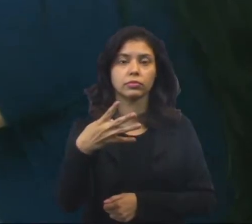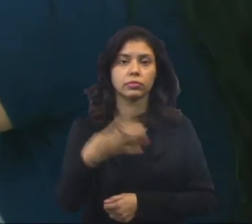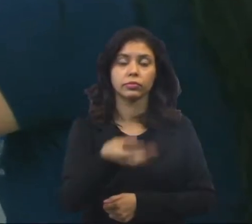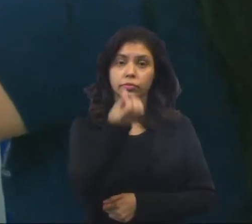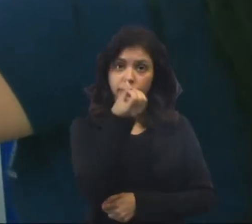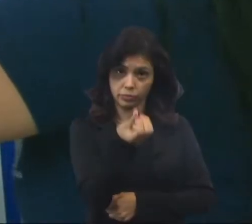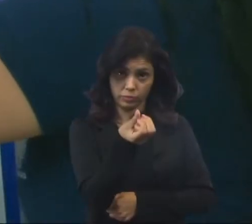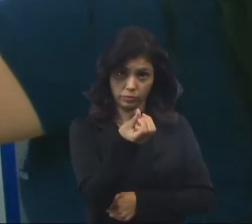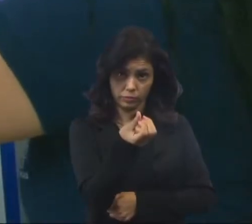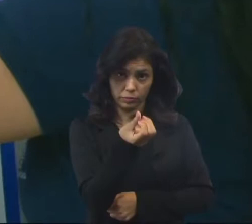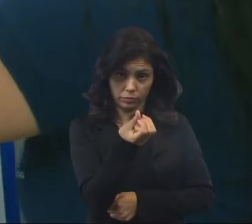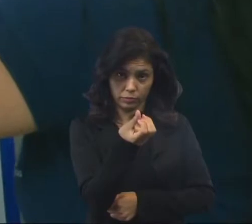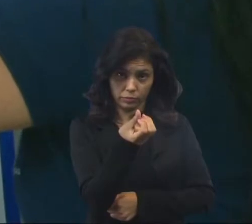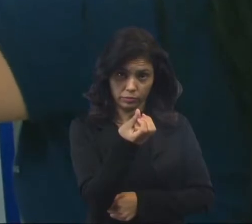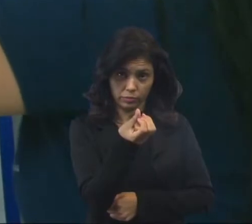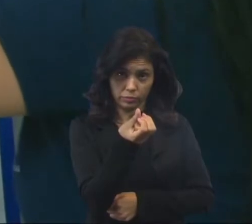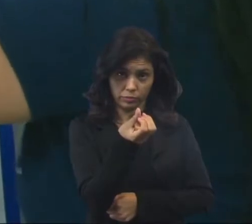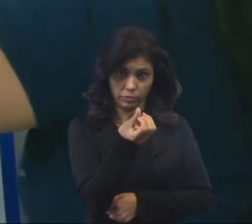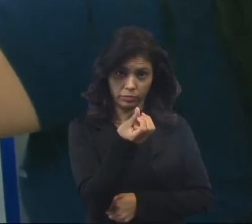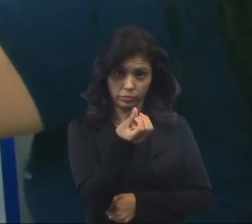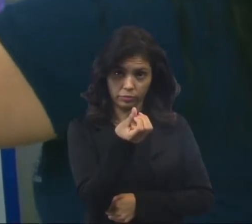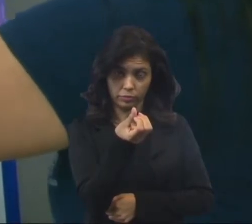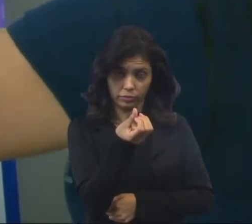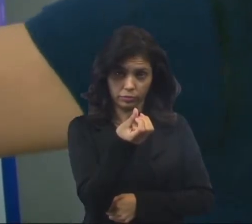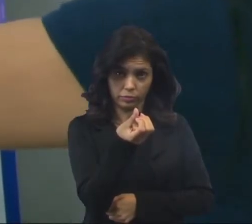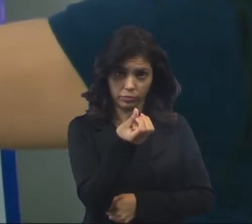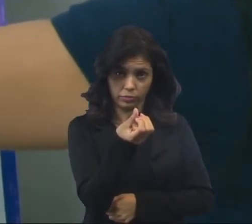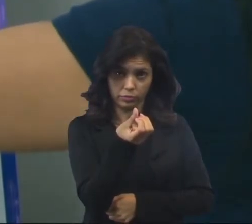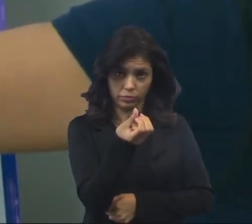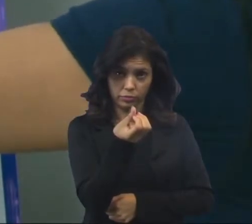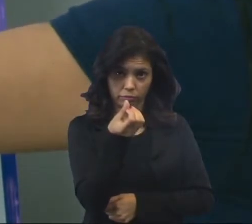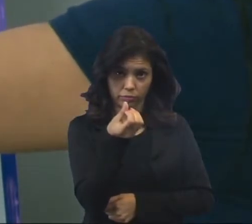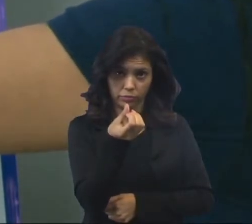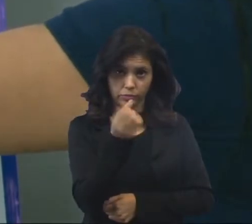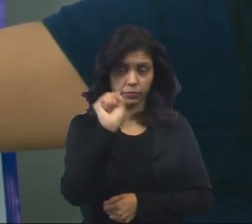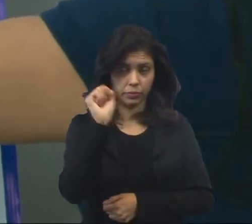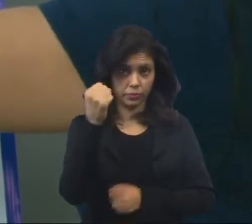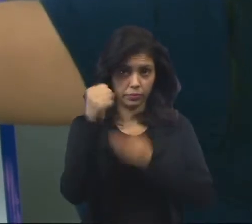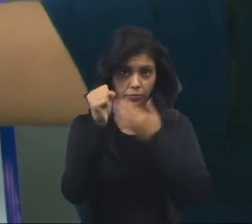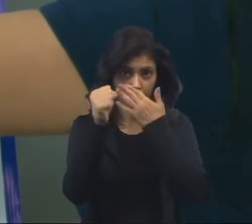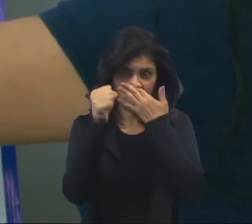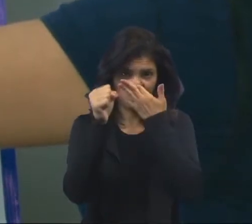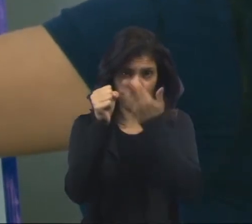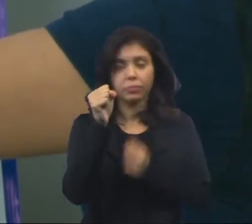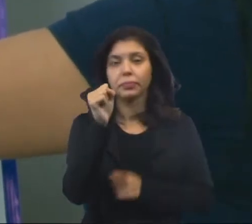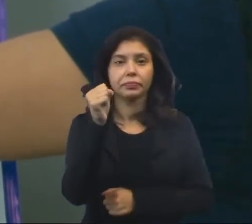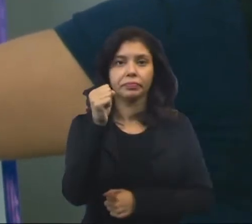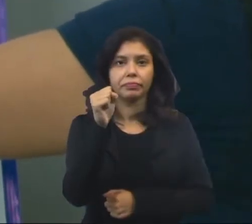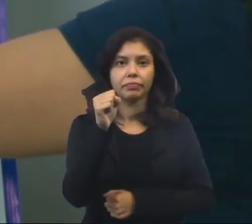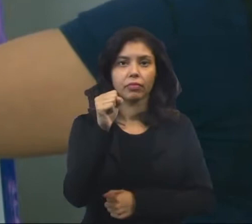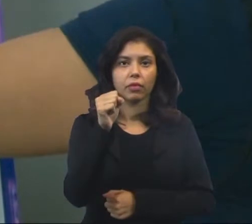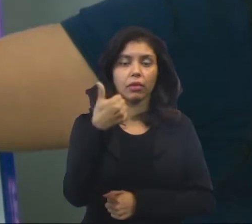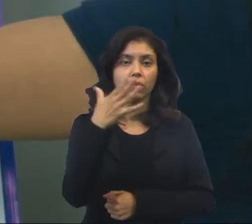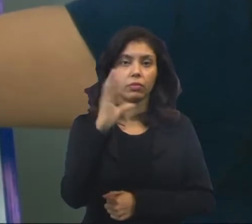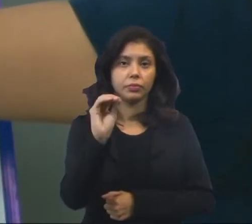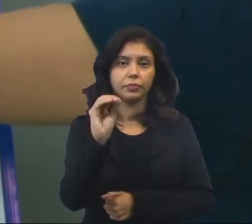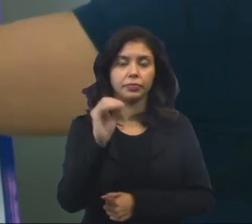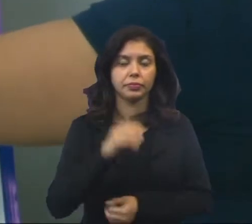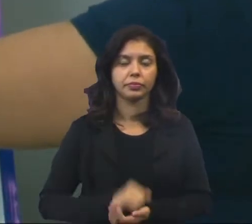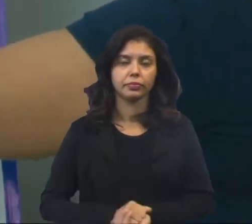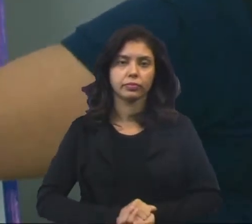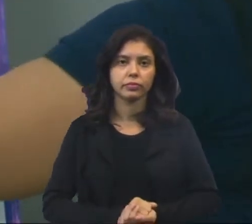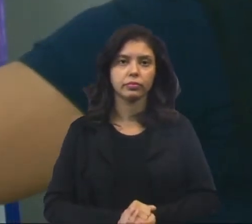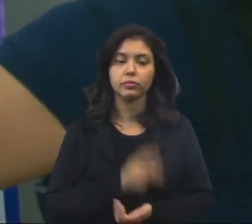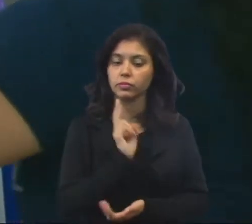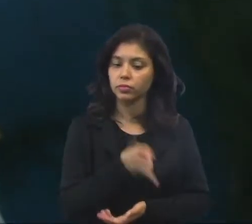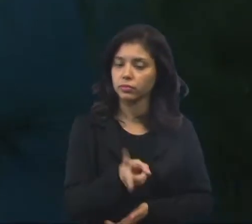4, 5, 6, ó, pulando sempre 2, ó. 7, 8, 9, 10.